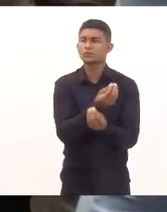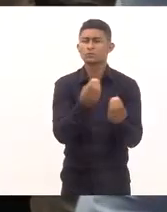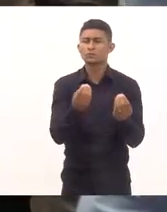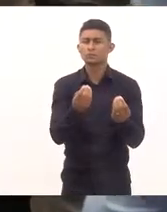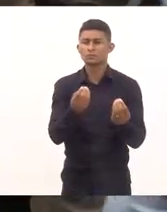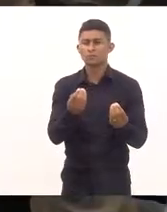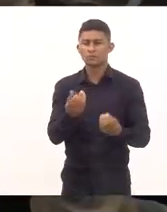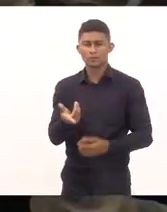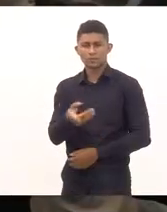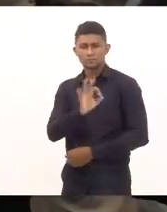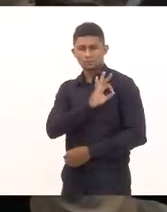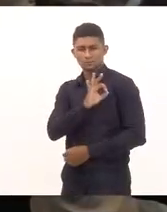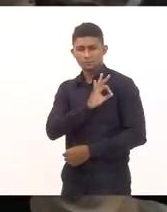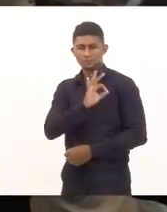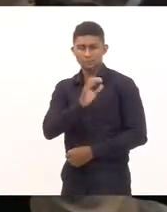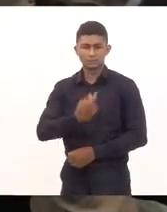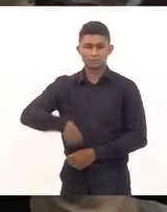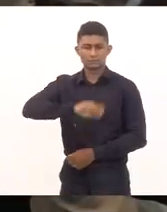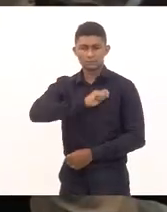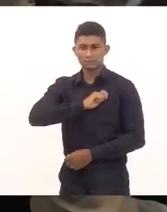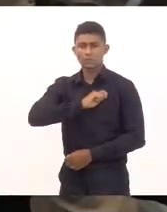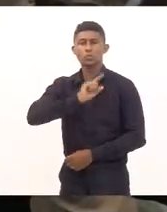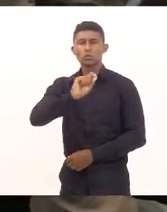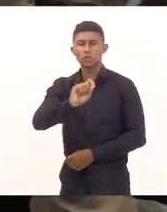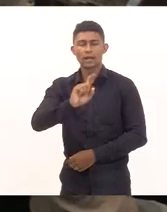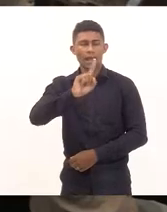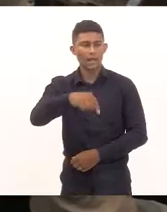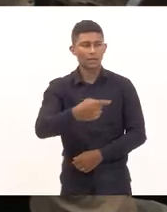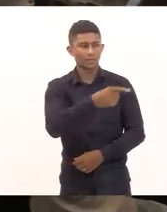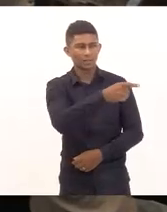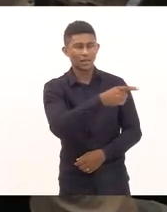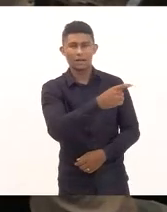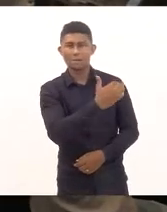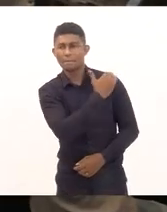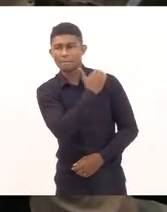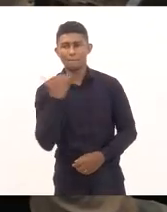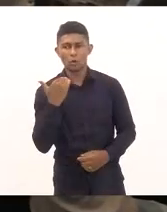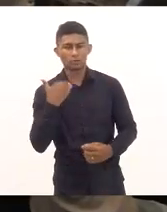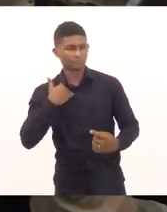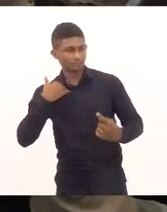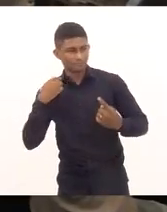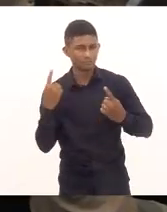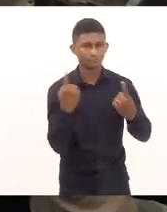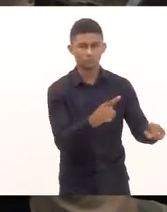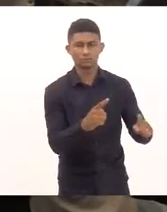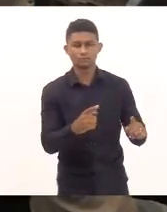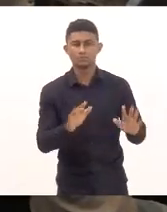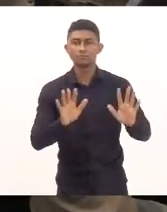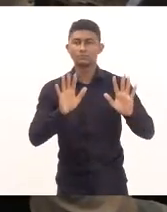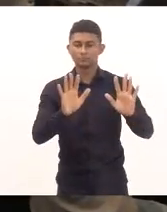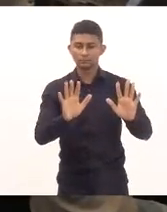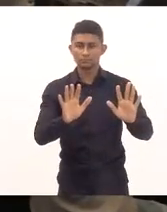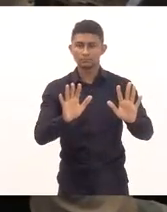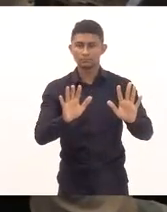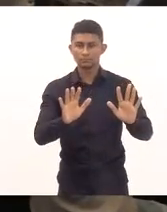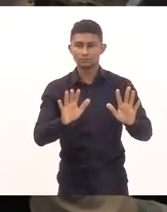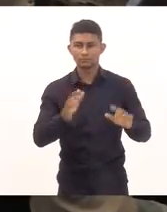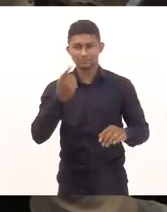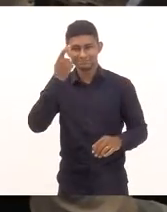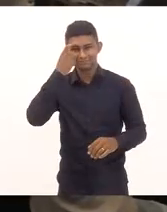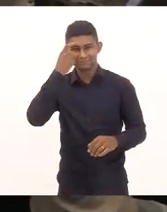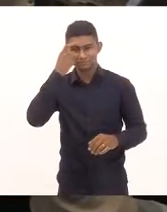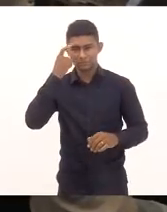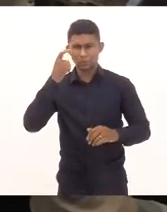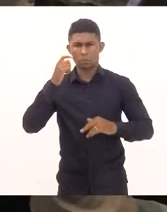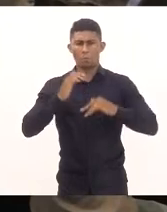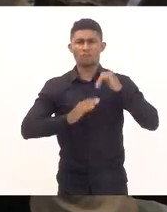sobretudo, uma razão de ser. É enfrentar a morte. E nenhuma profissão morre